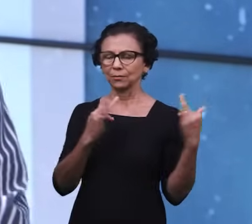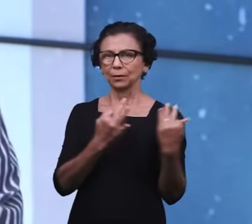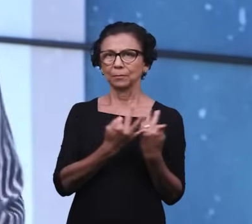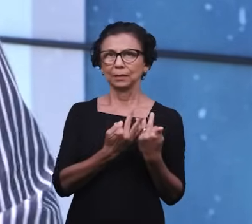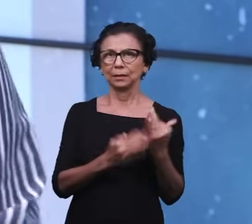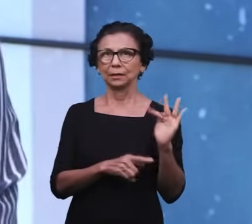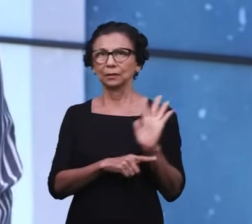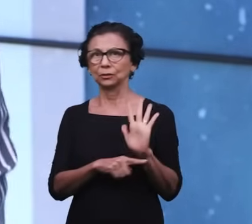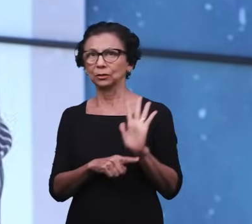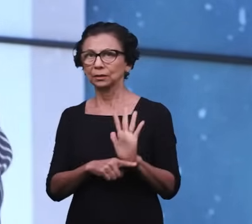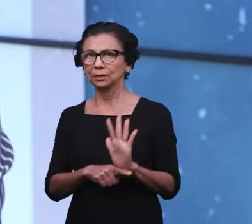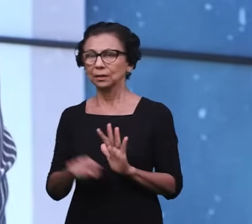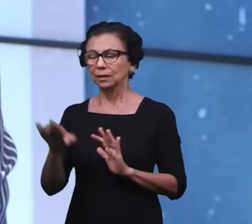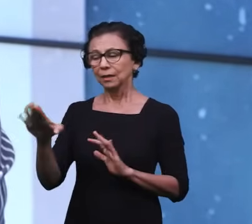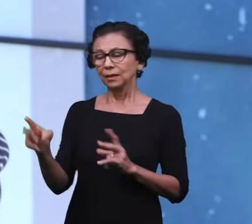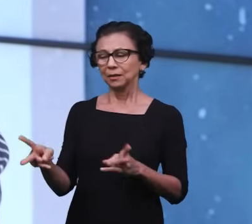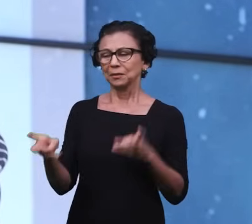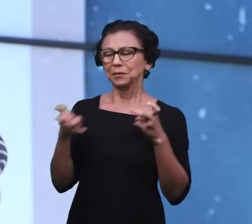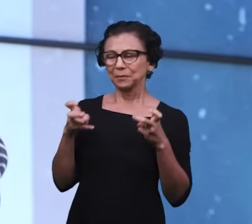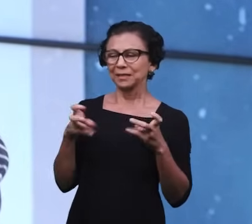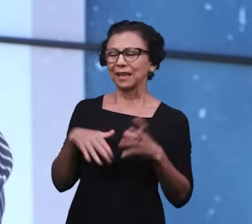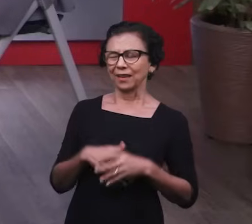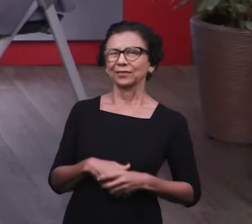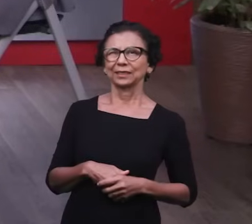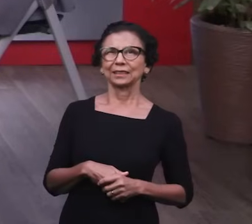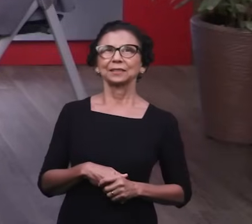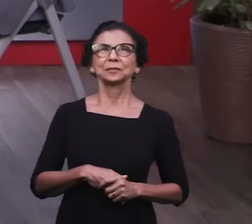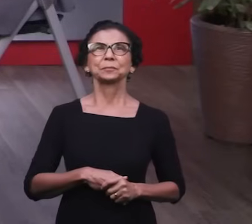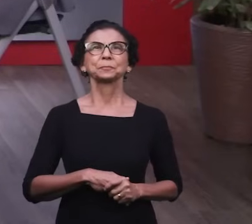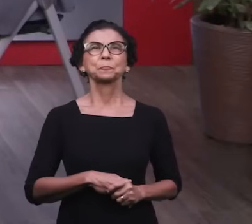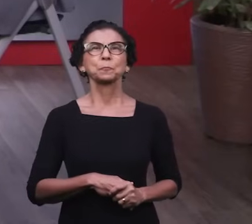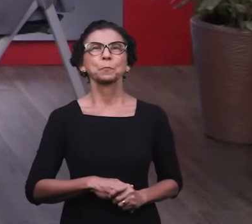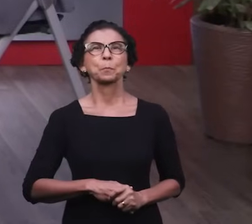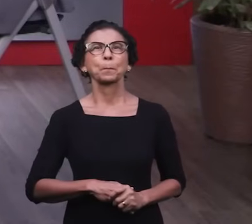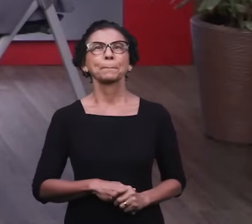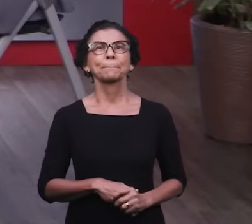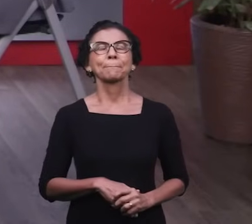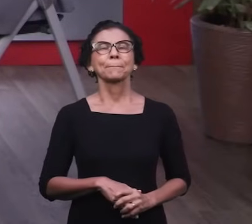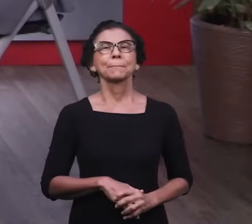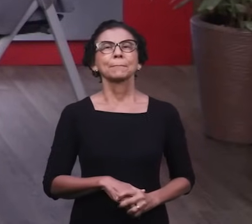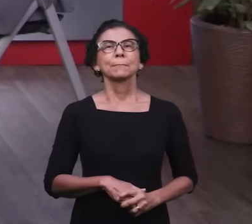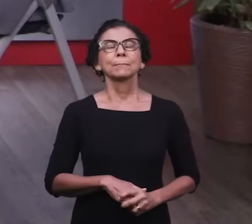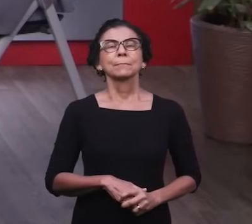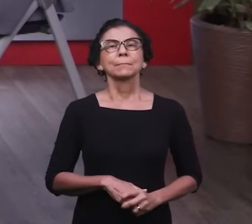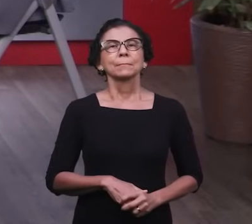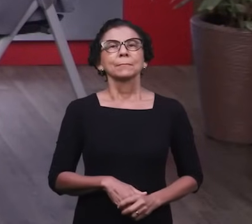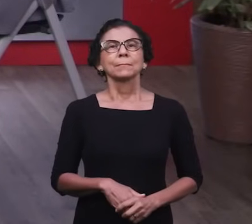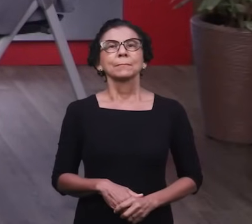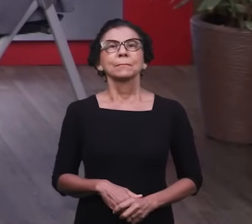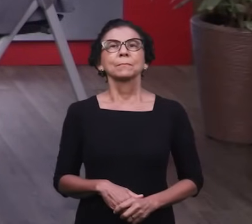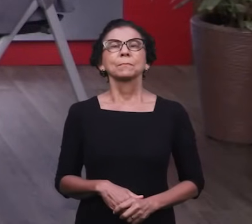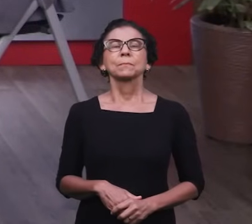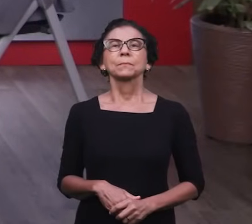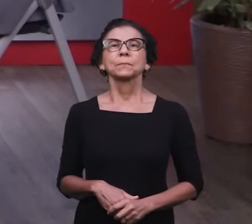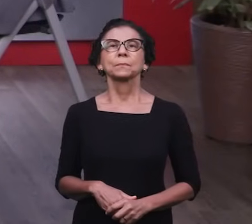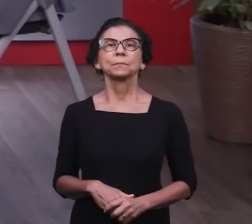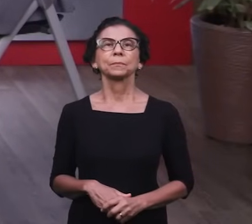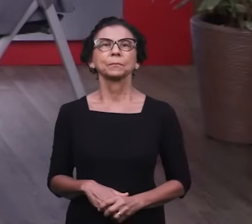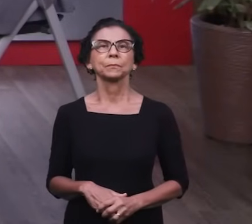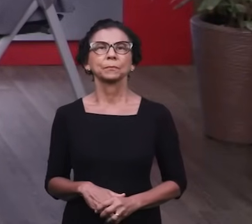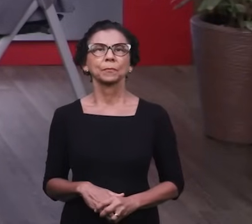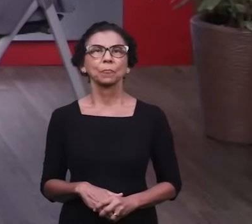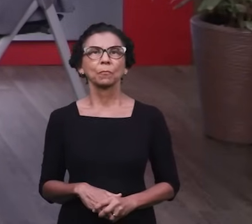vai indo conforme o jogo dela. É ótima dica, né? Agora, Andressa, quais as